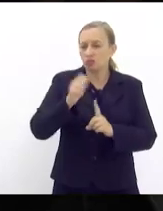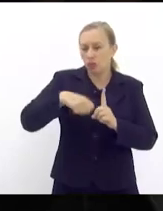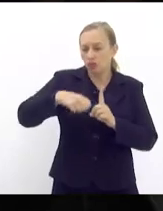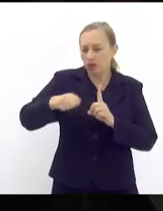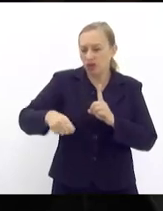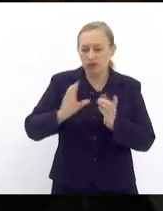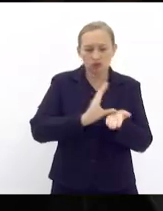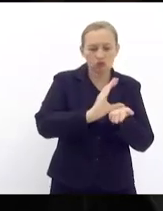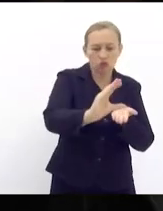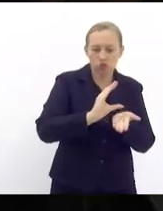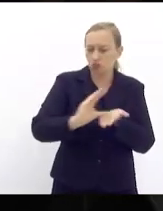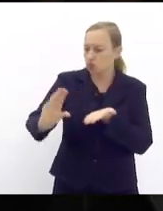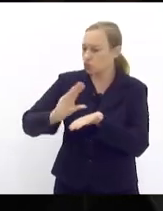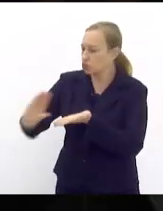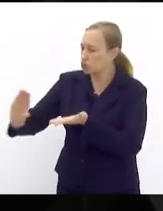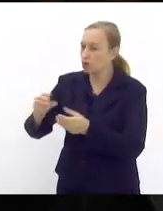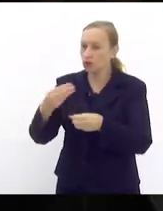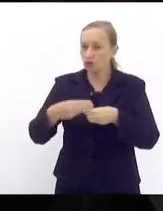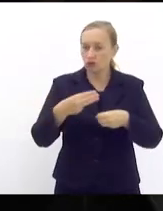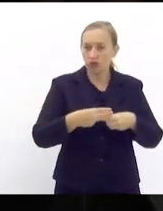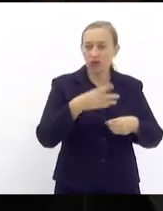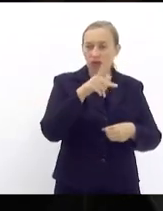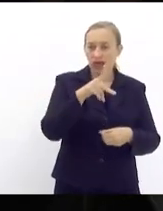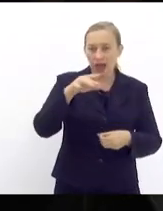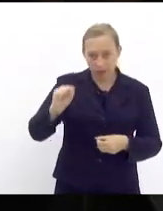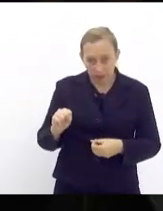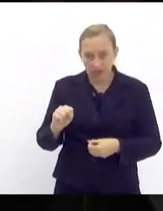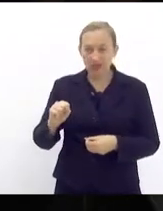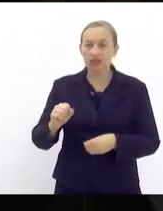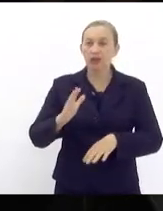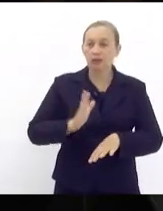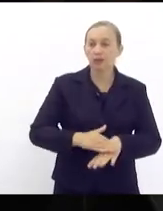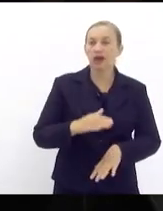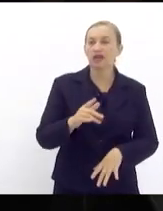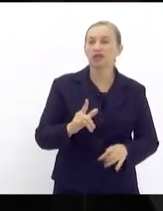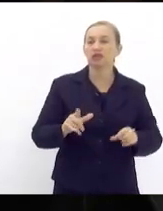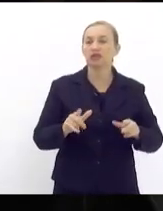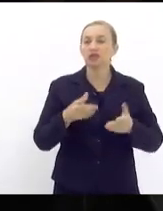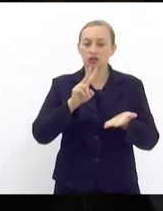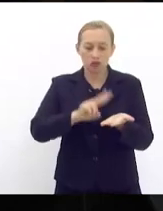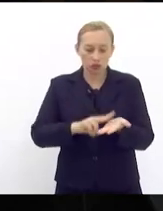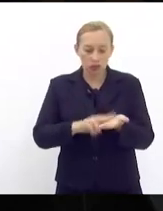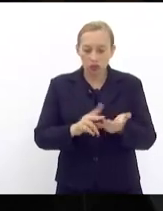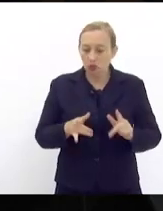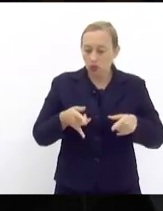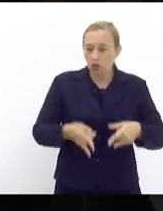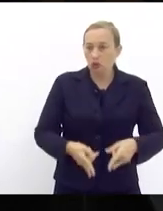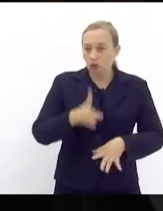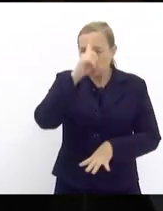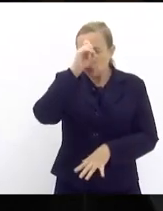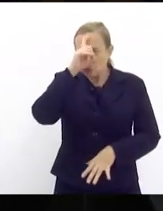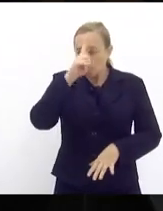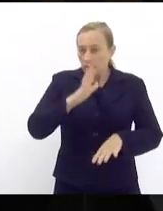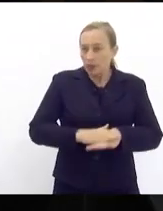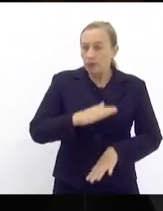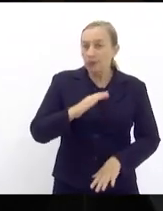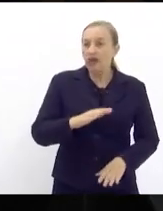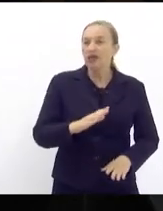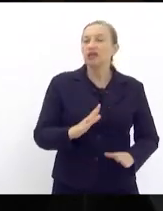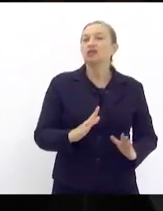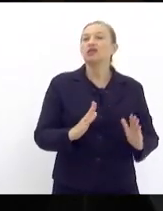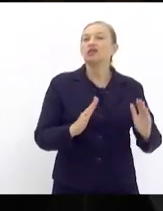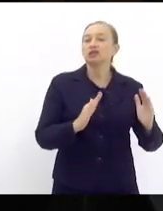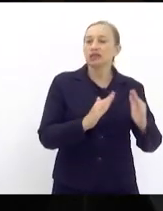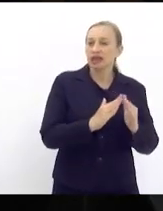para fortalecer a rapes mais Capes três mais leite de saúde mental nos hospitais Gerais mais residências terapêuticas